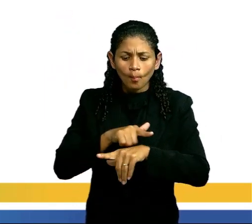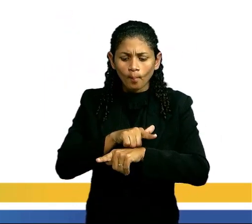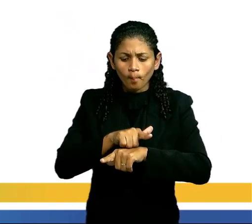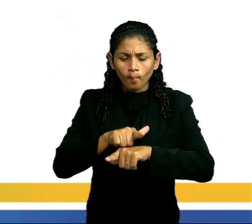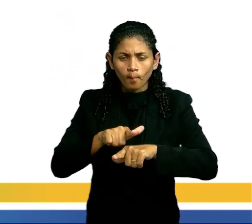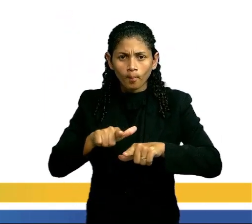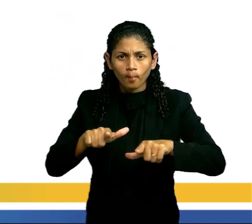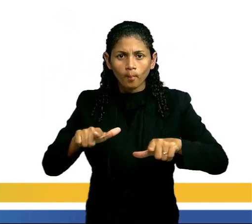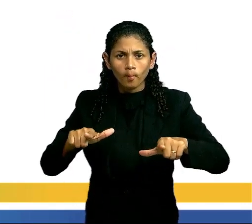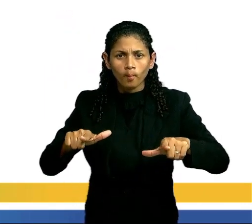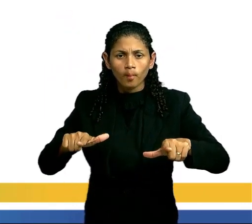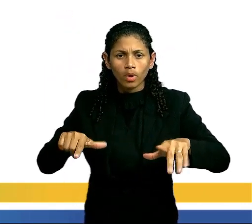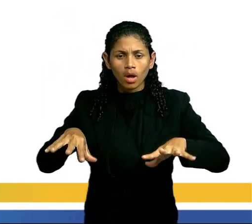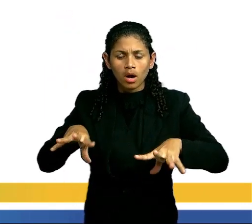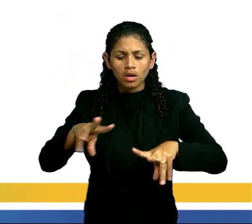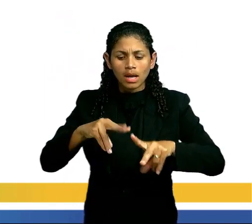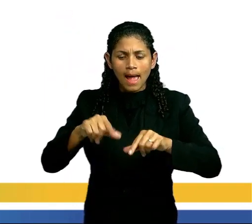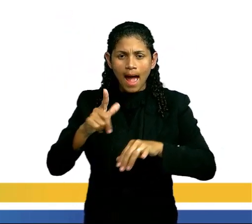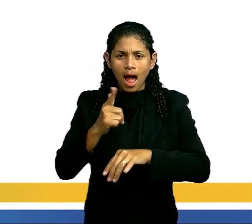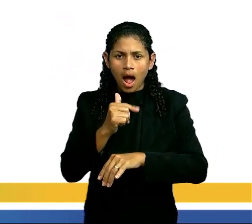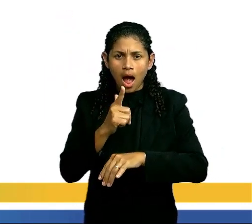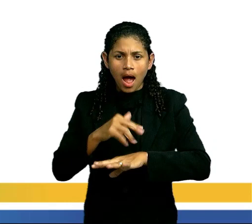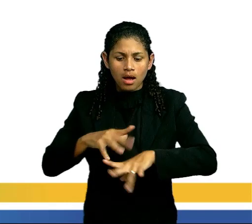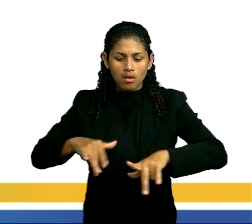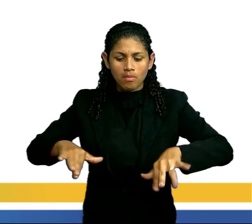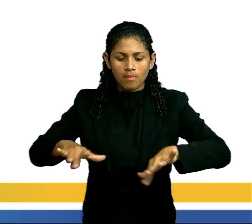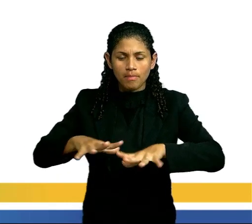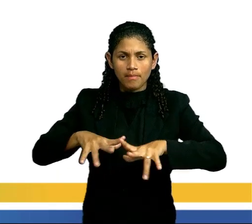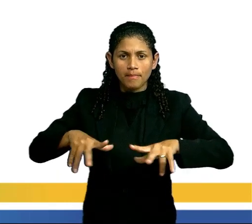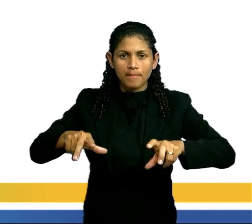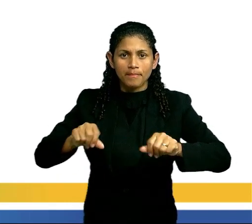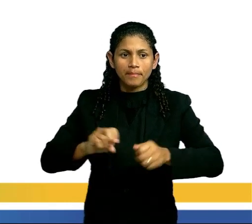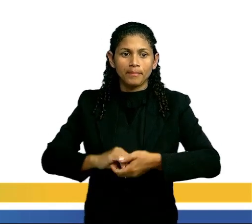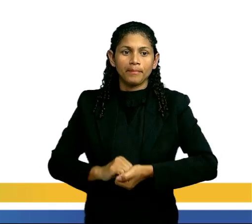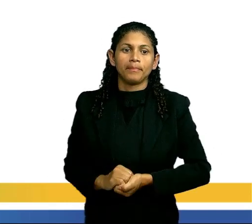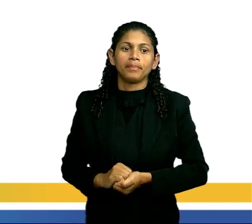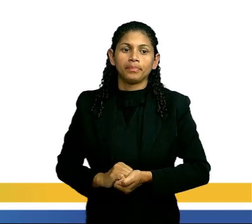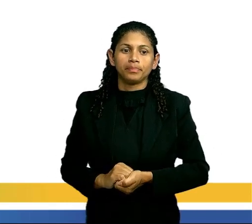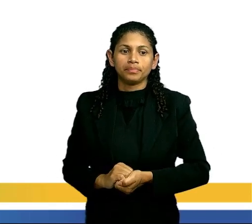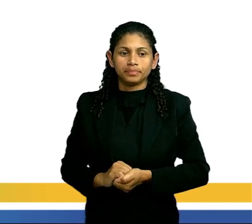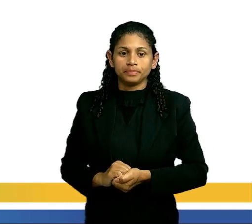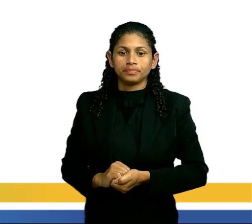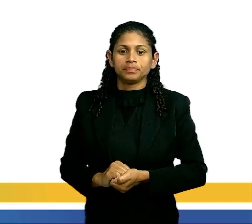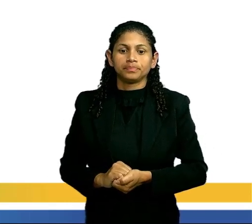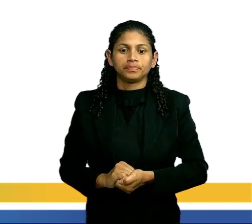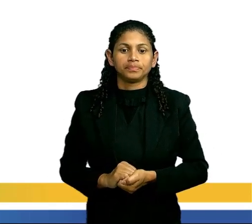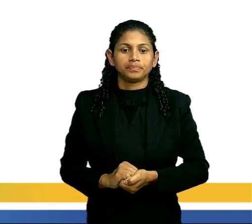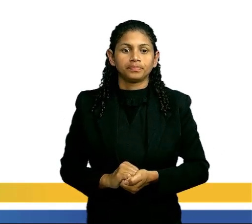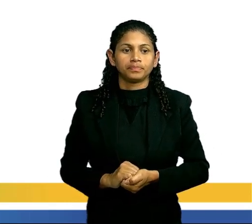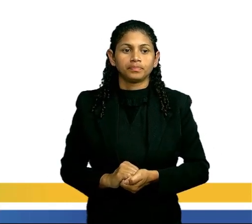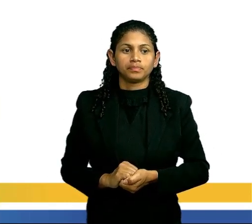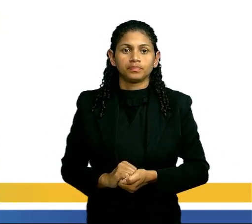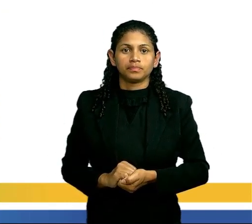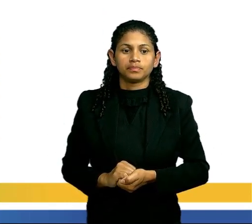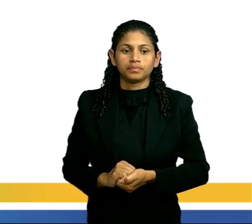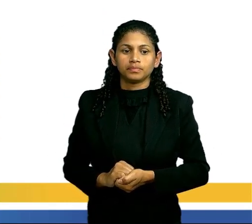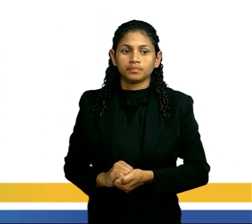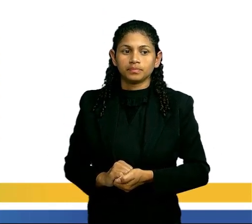está molhado. Veja que existe aí uma explicação, né? Choveu porque o chão está